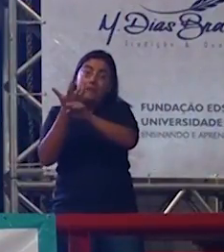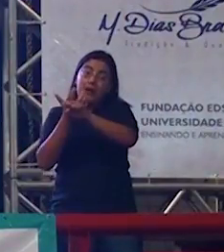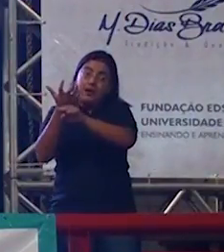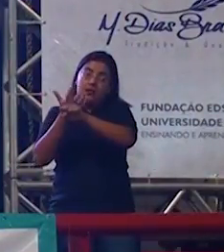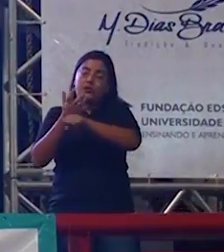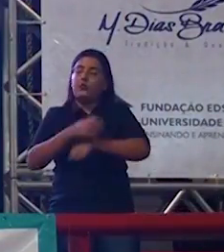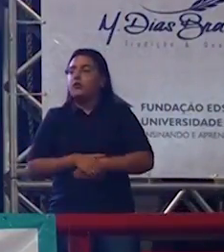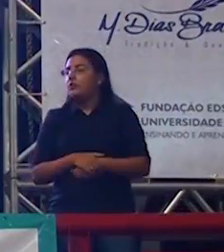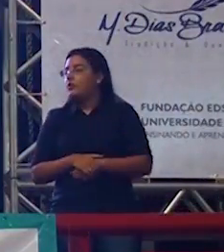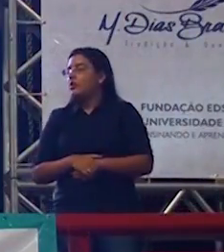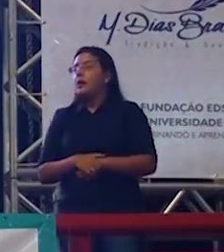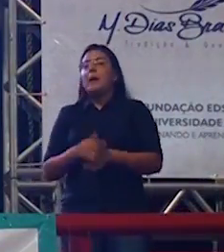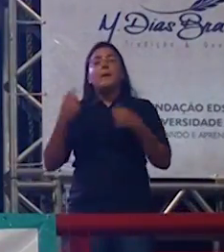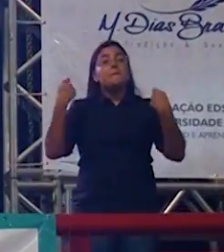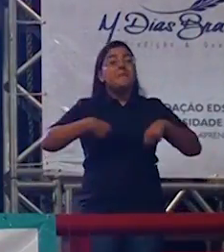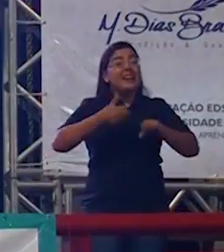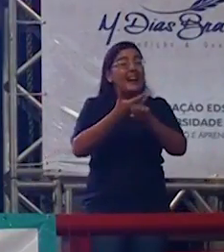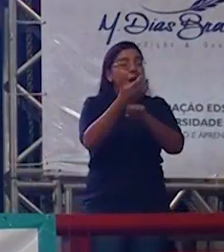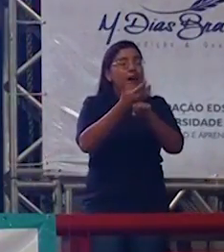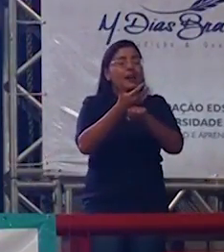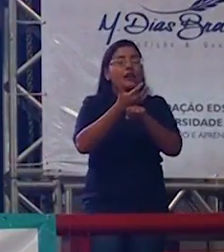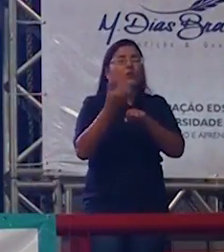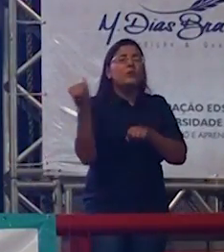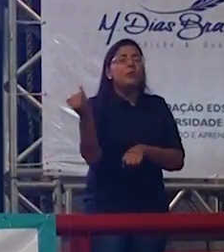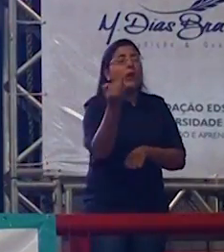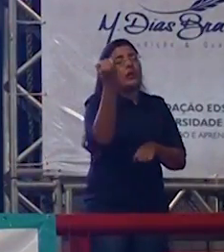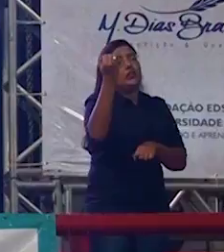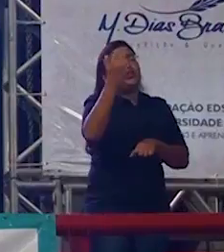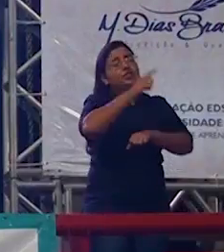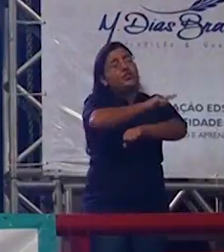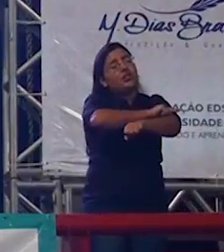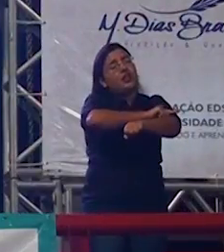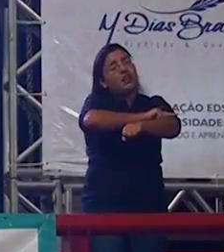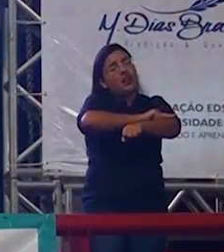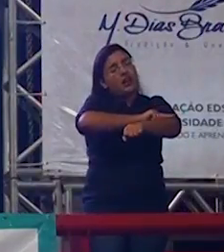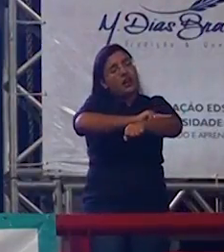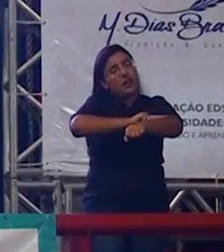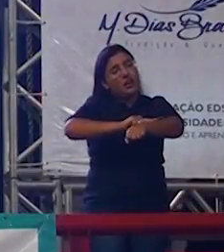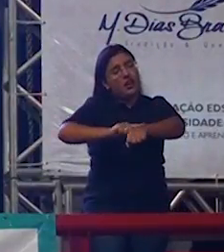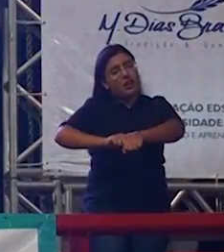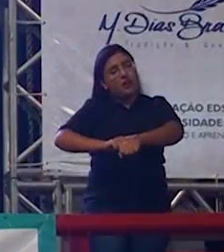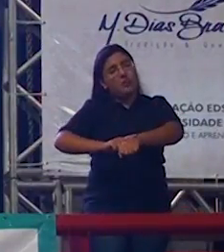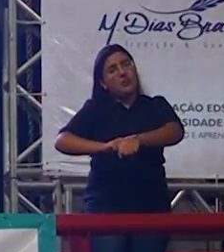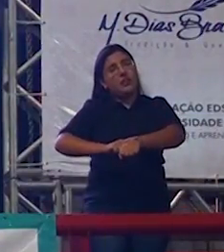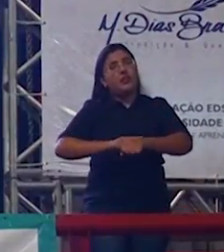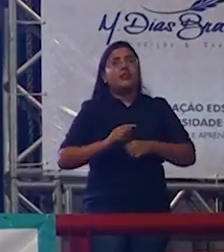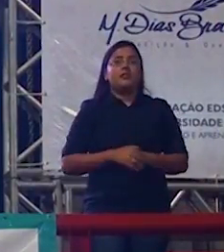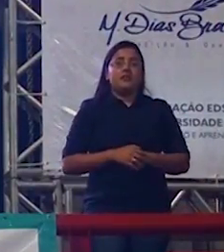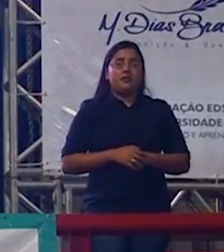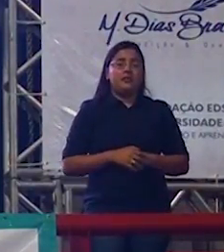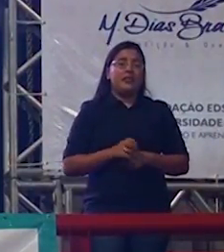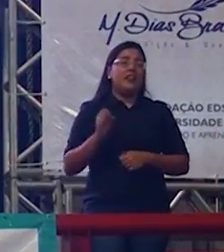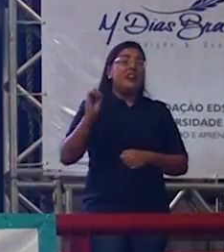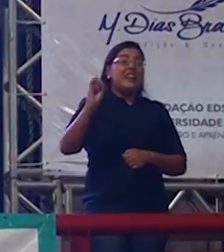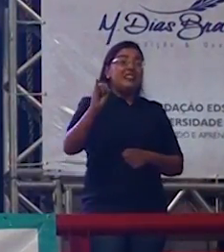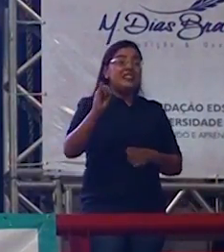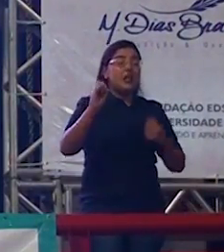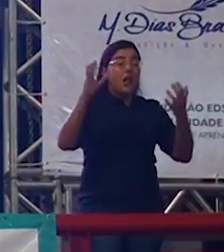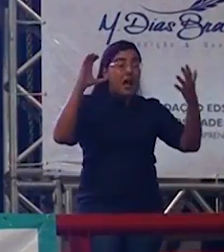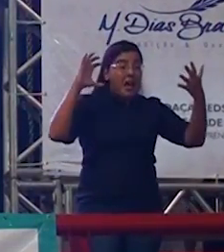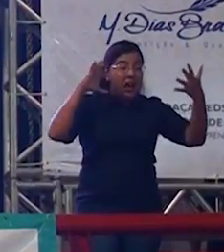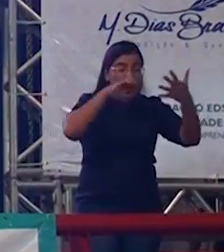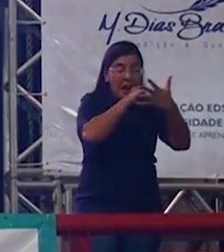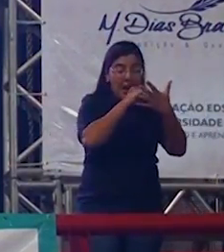gabarito. Marque com calma, cuidado para não perder questão marcando o gabarito errado. É a pior coisa do